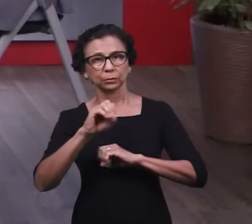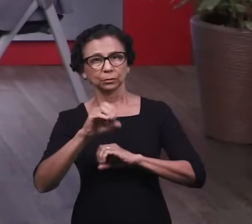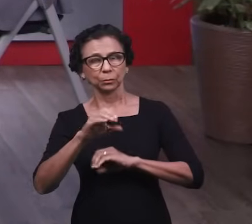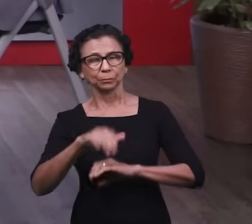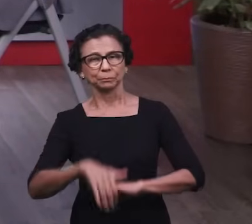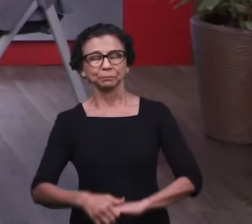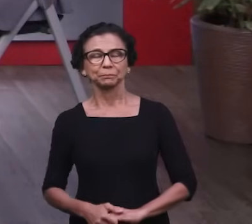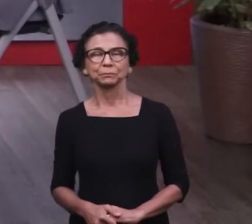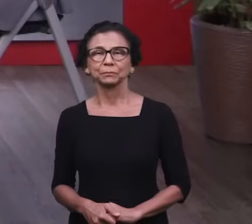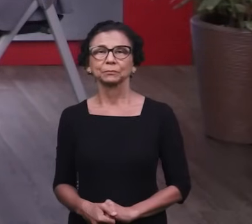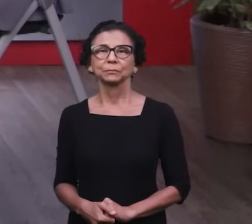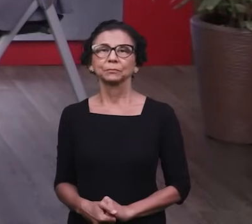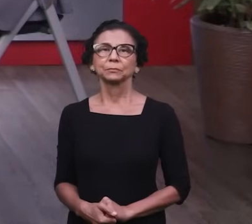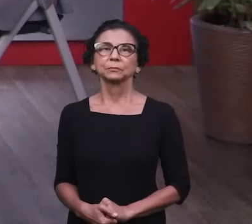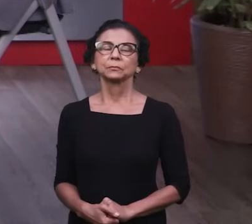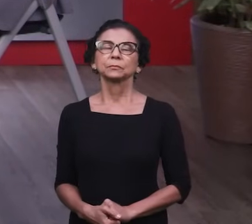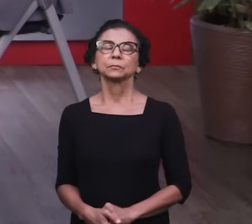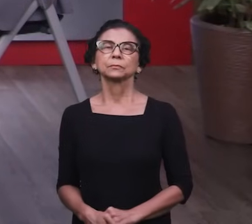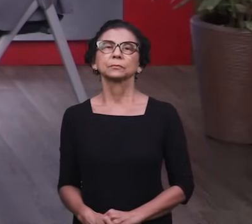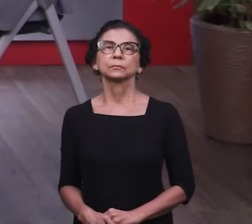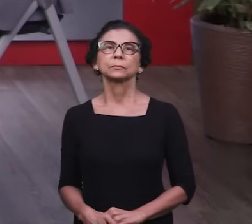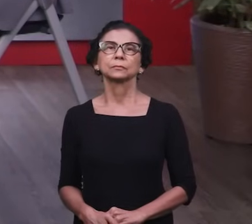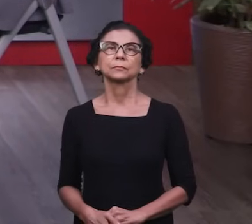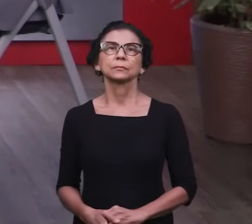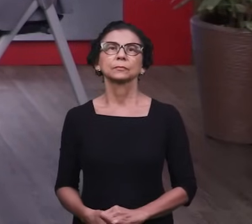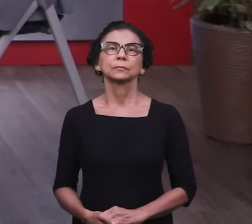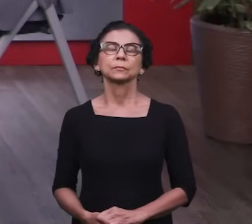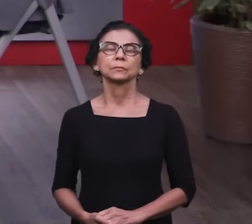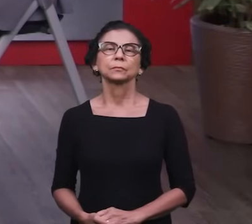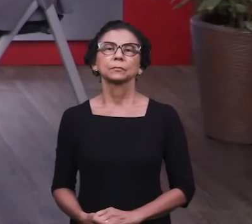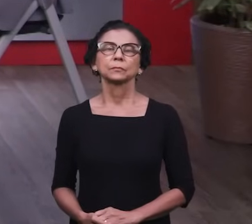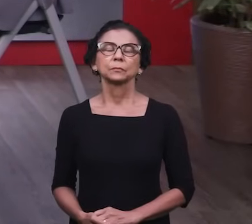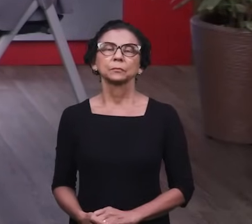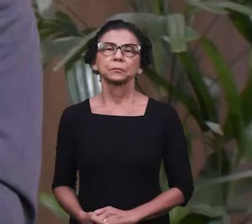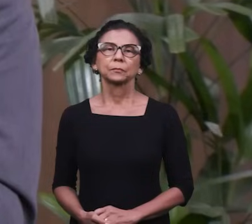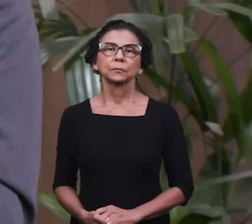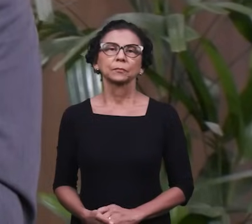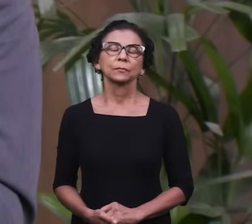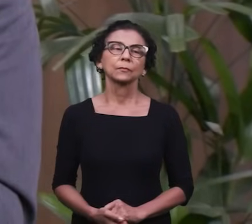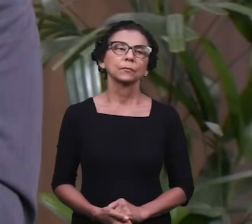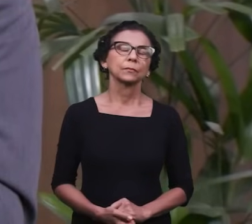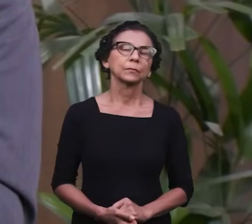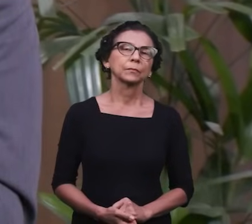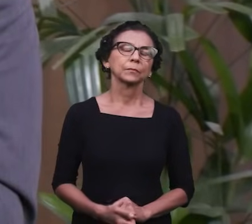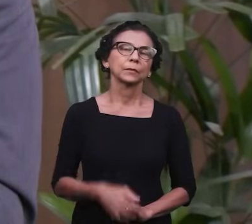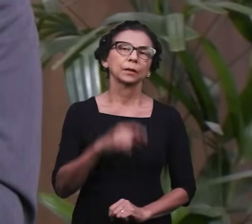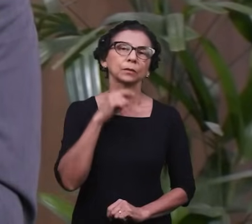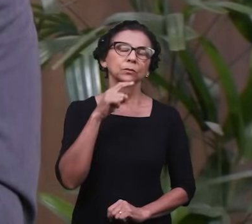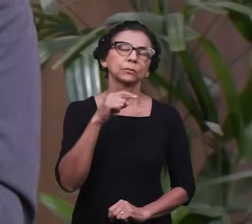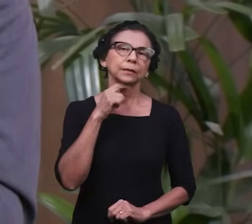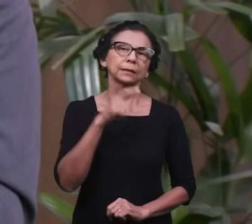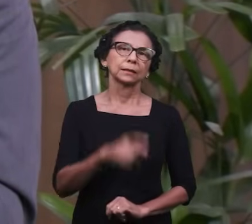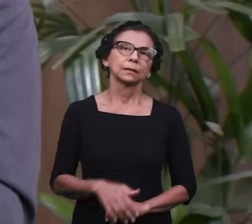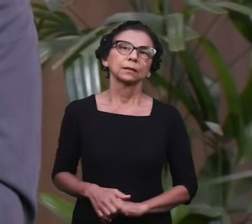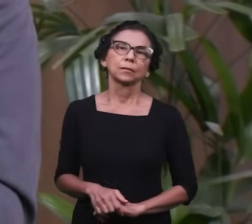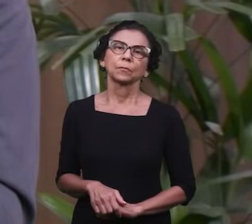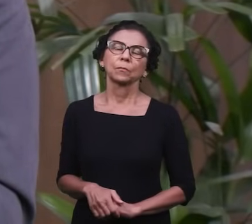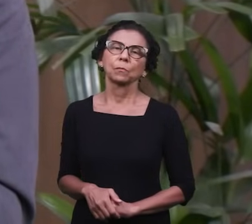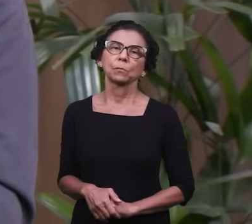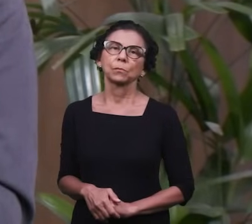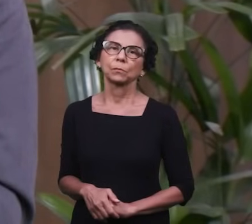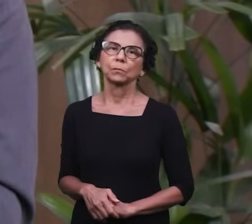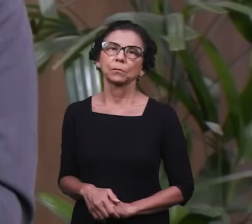bom. Agora, uma outra dúvida que eu tenho aqui é saber o seguinte: é